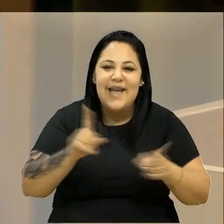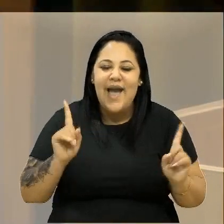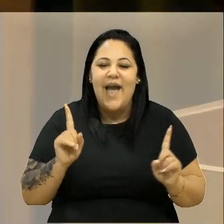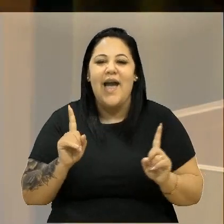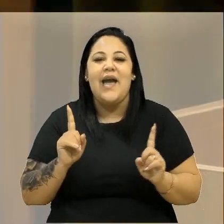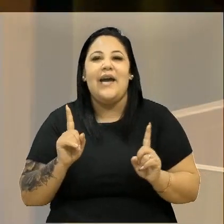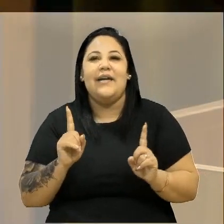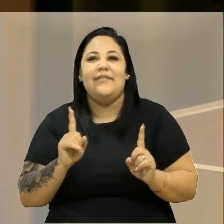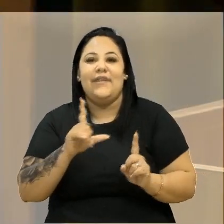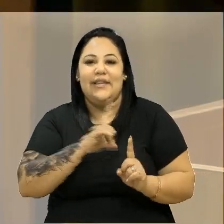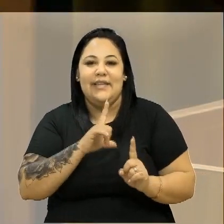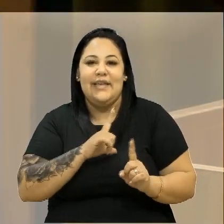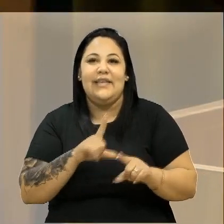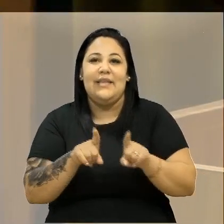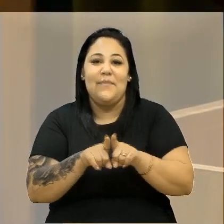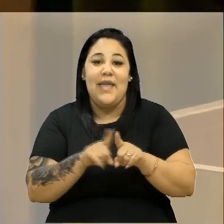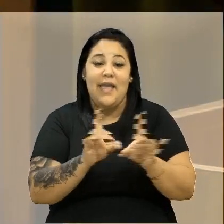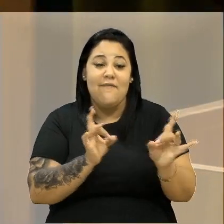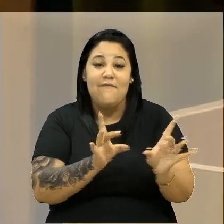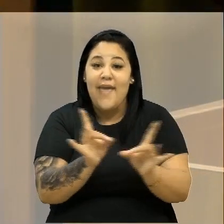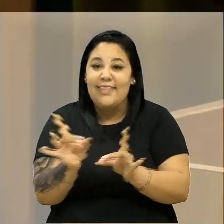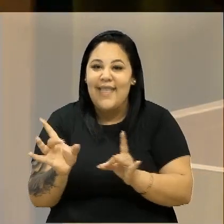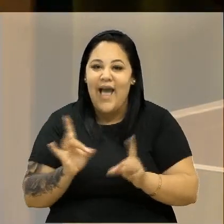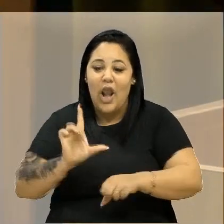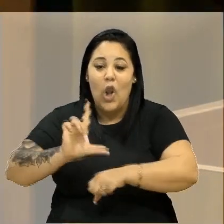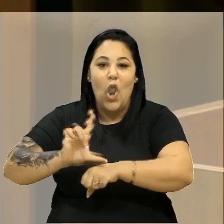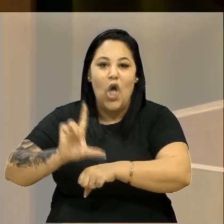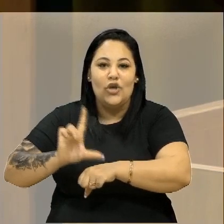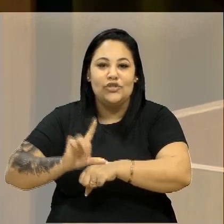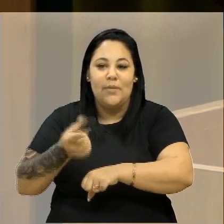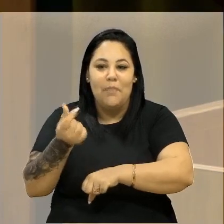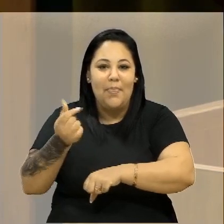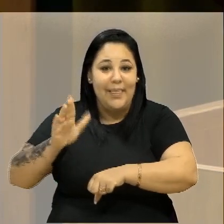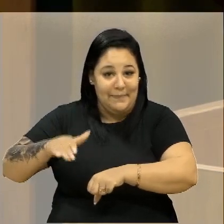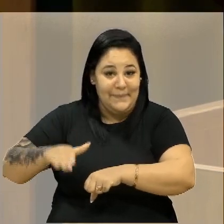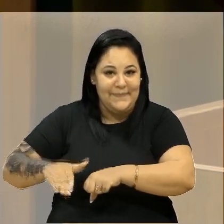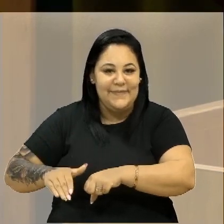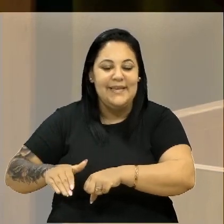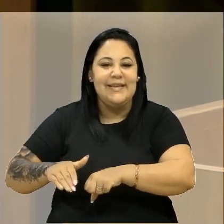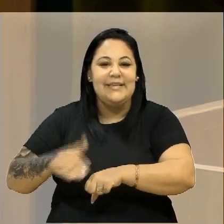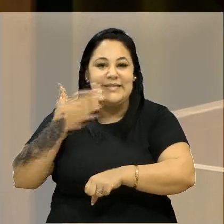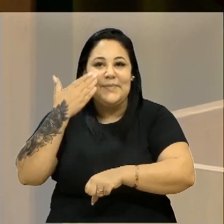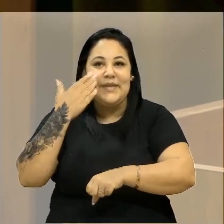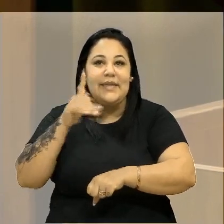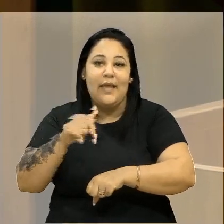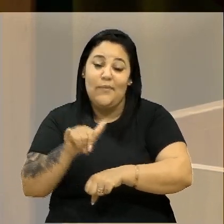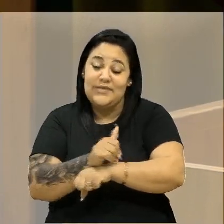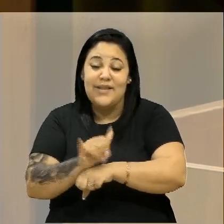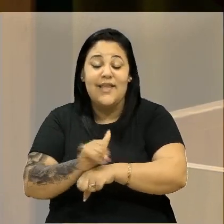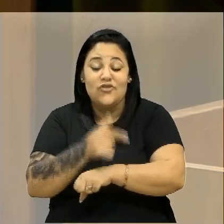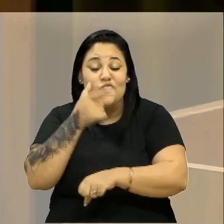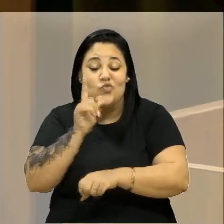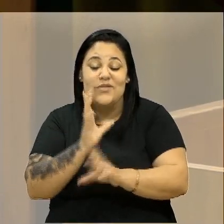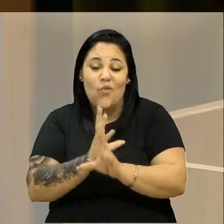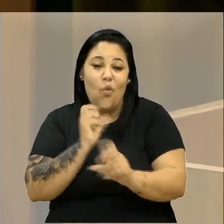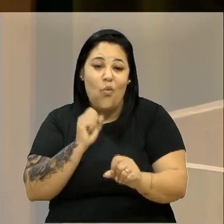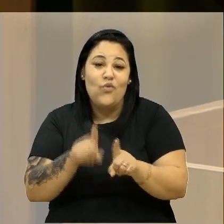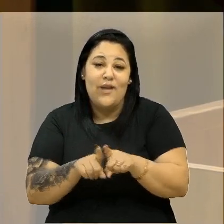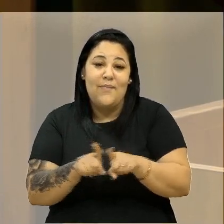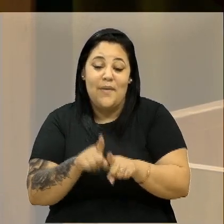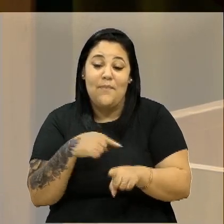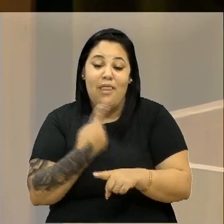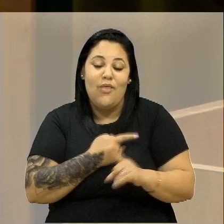também a parte de brechó, que é uma ferramenta que a gente tem ganhado para conseguir alguns lucros também para a